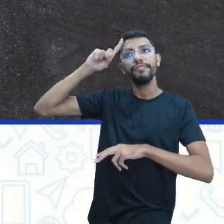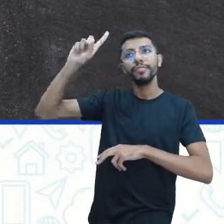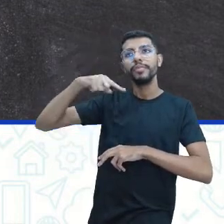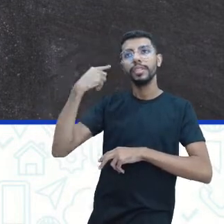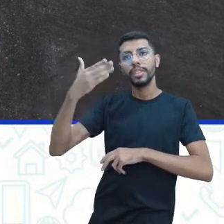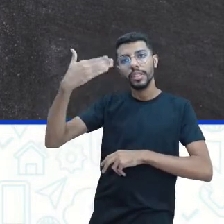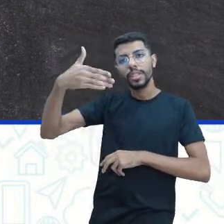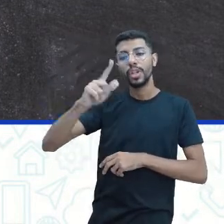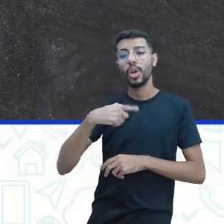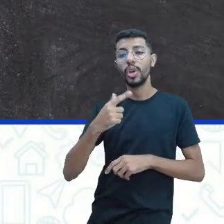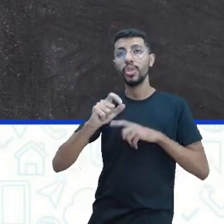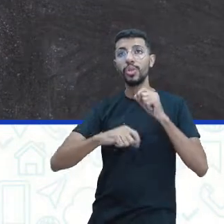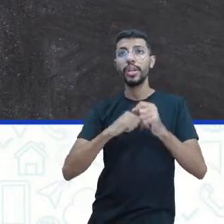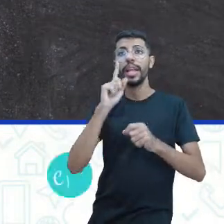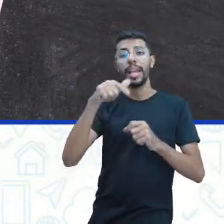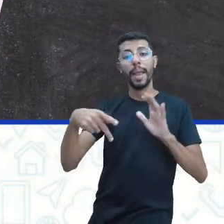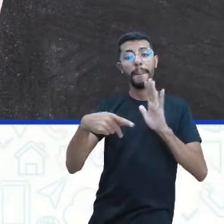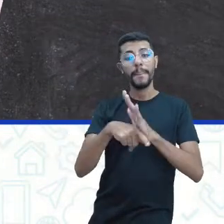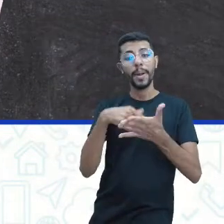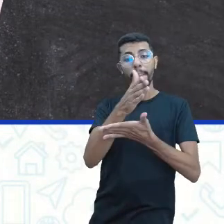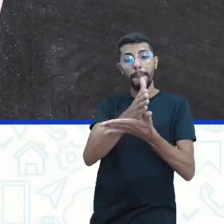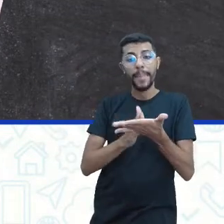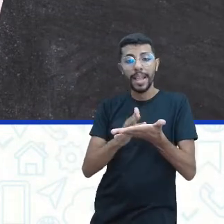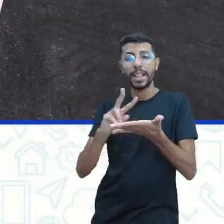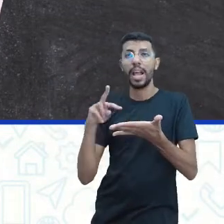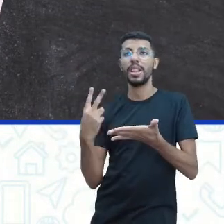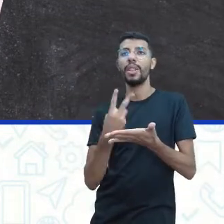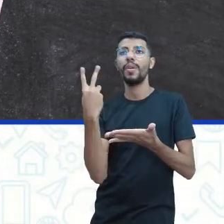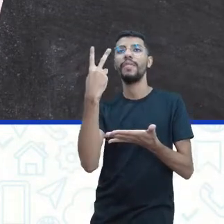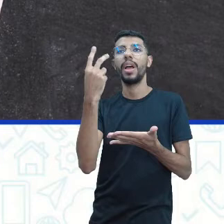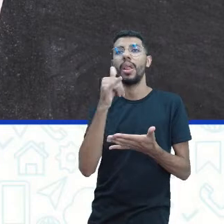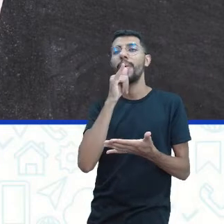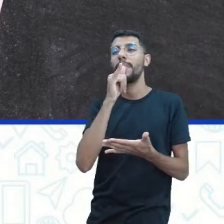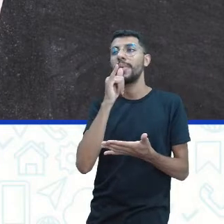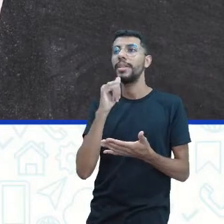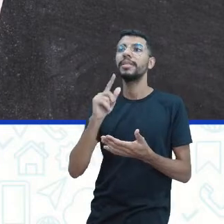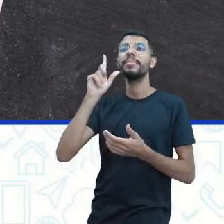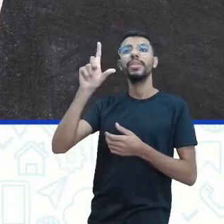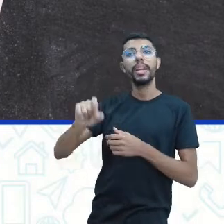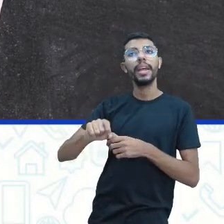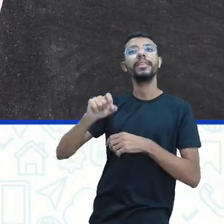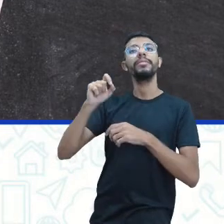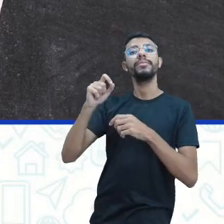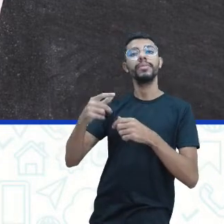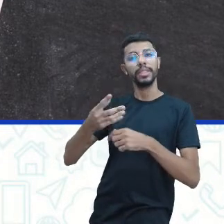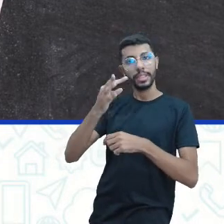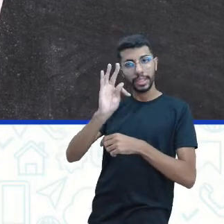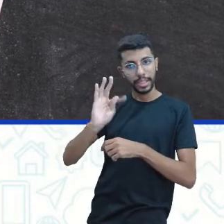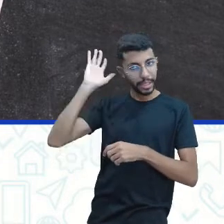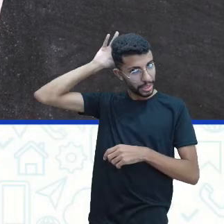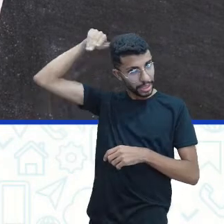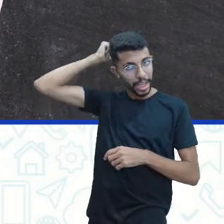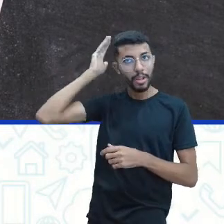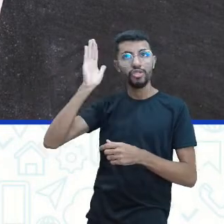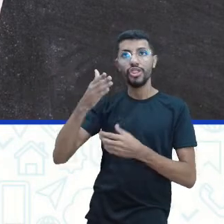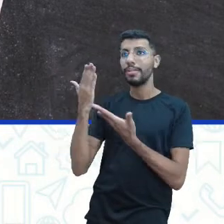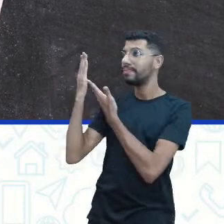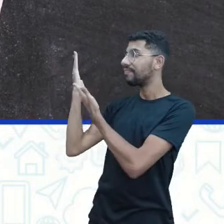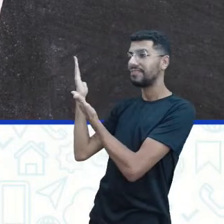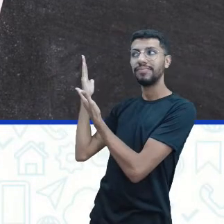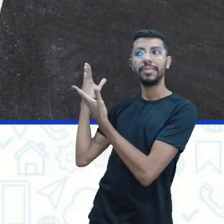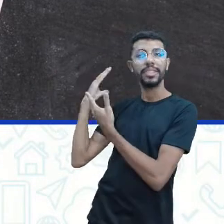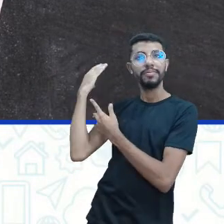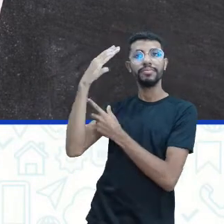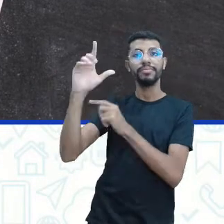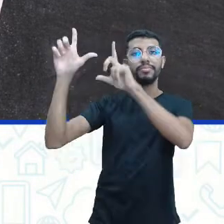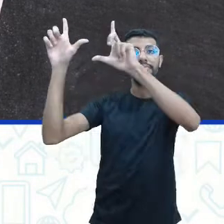calcular metade desse valor, né? Deixa eu já ver aí, isso, que foi o que o Tiago já colocou na sequência. Então, a gente nem tem, na verdade,